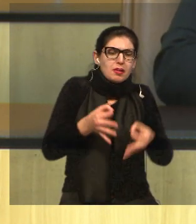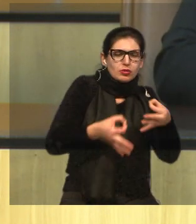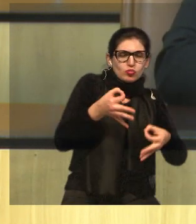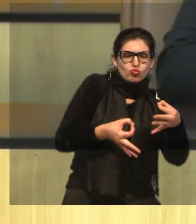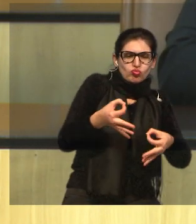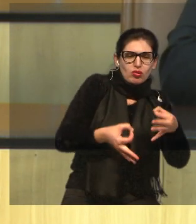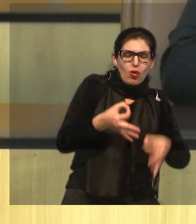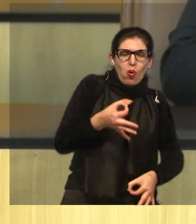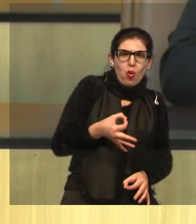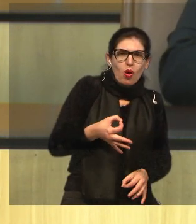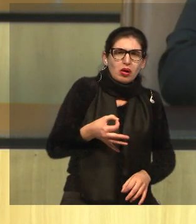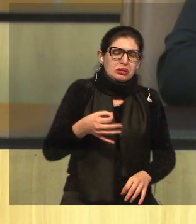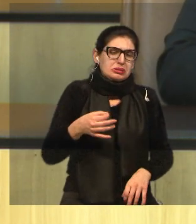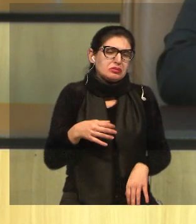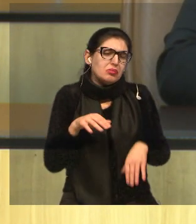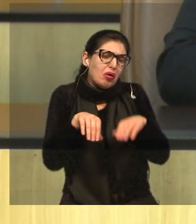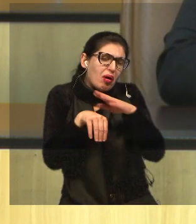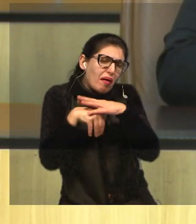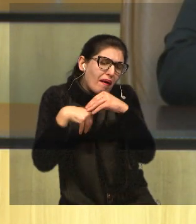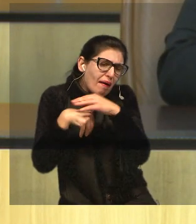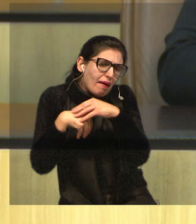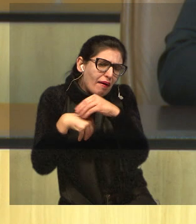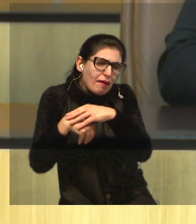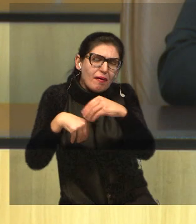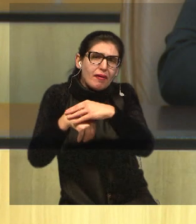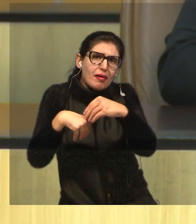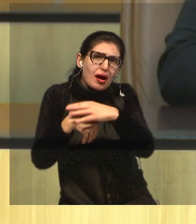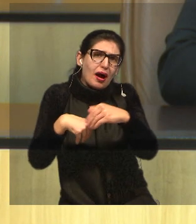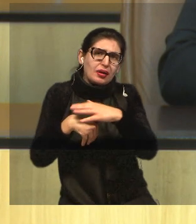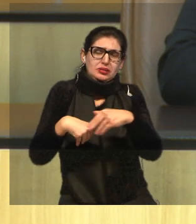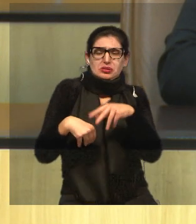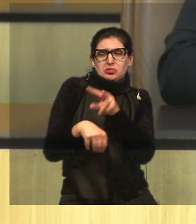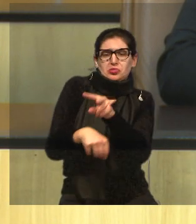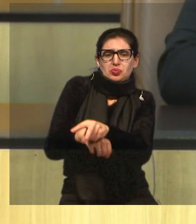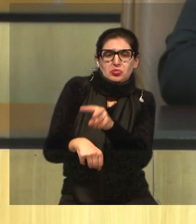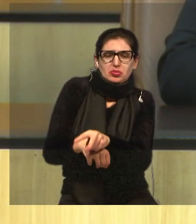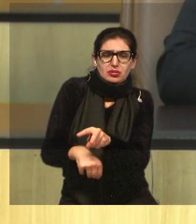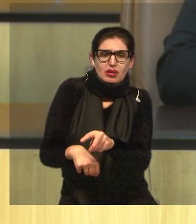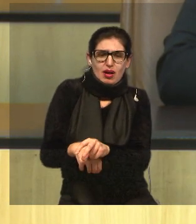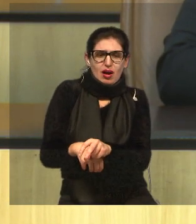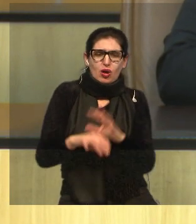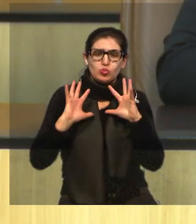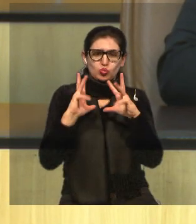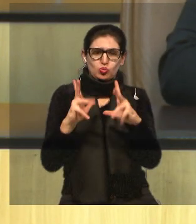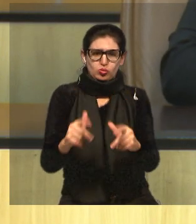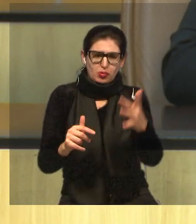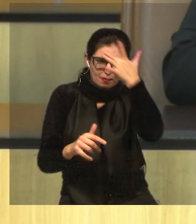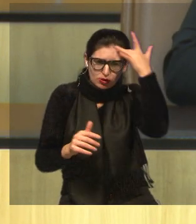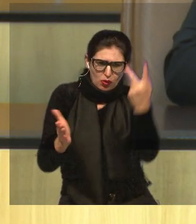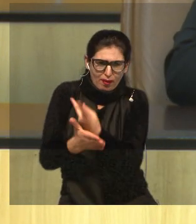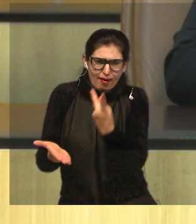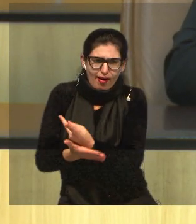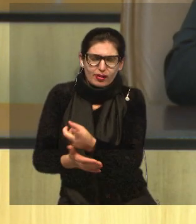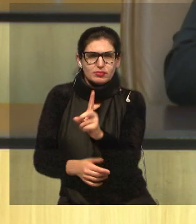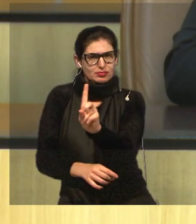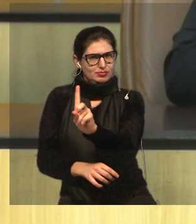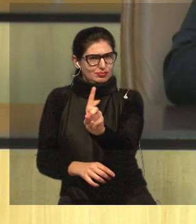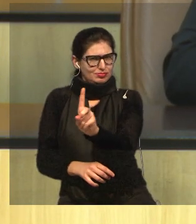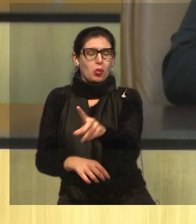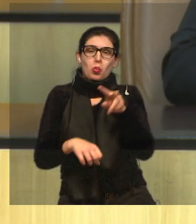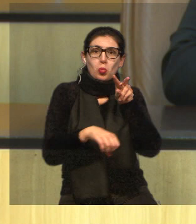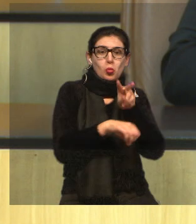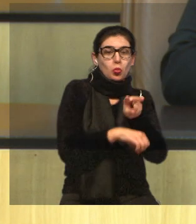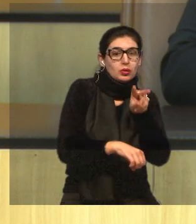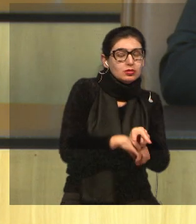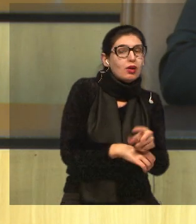está passando a mão na cabeça. E só que a gente esquece de ler, entre linhas, que cuidar da criança e